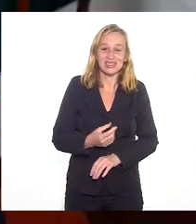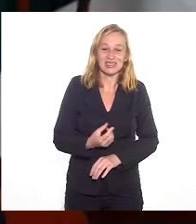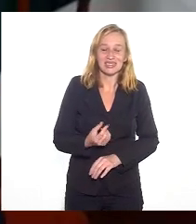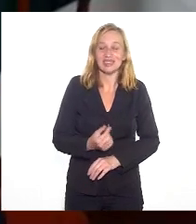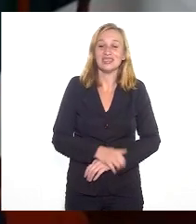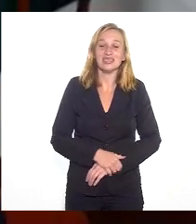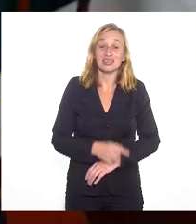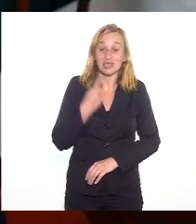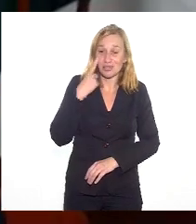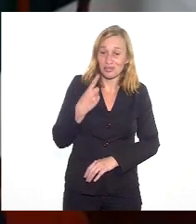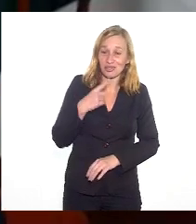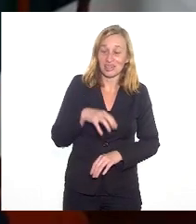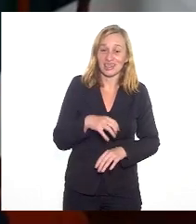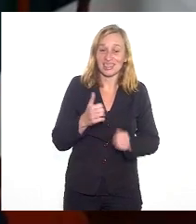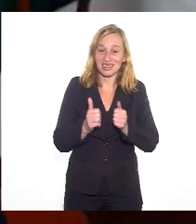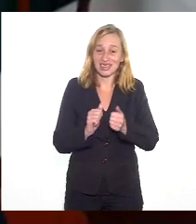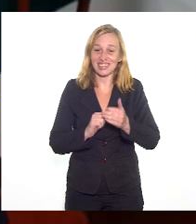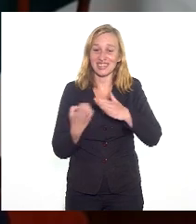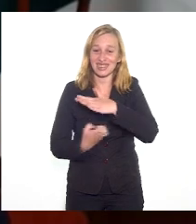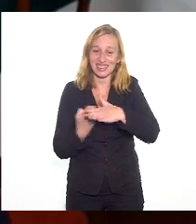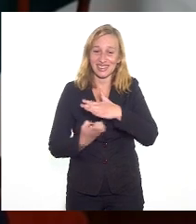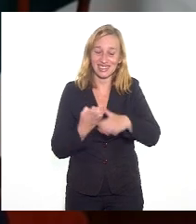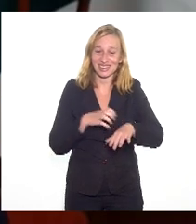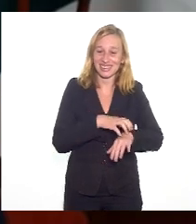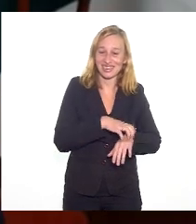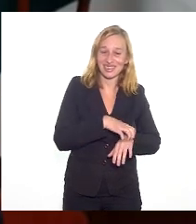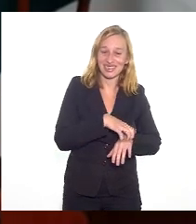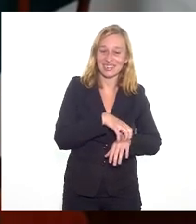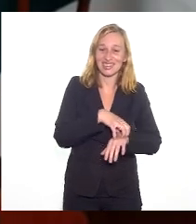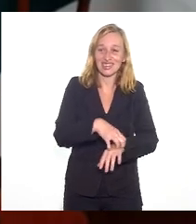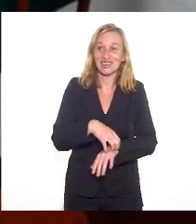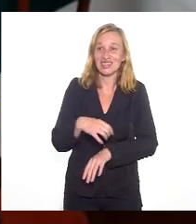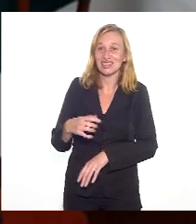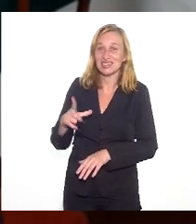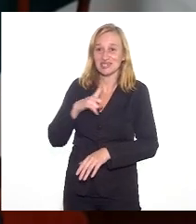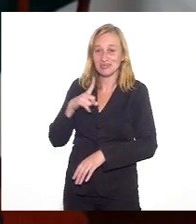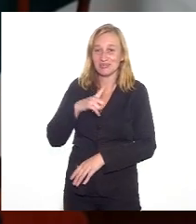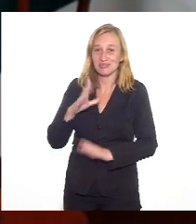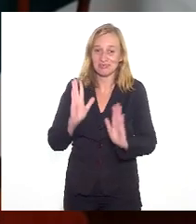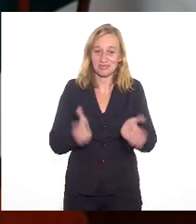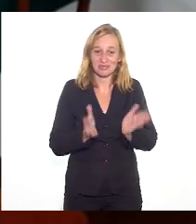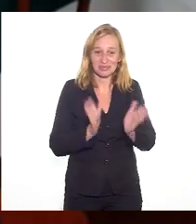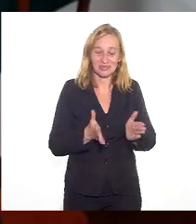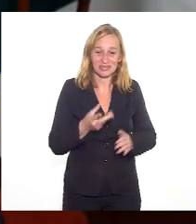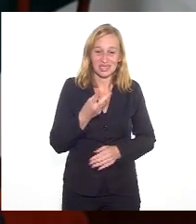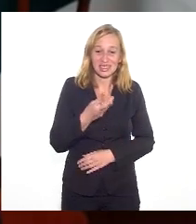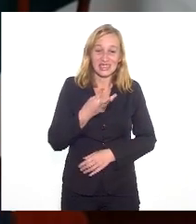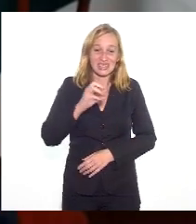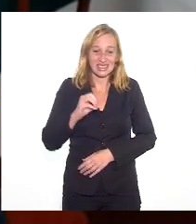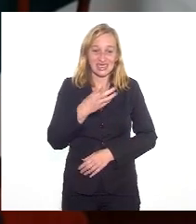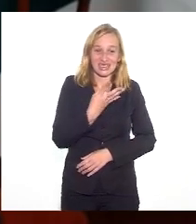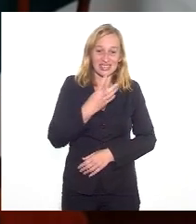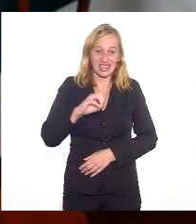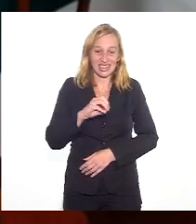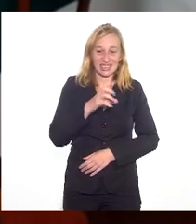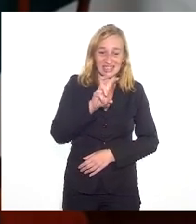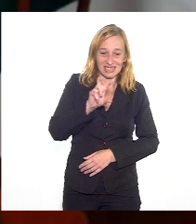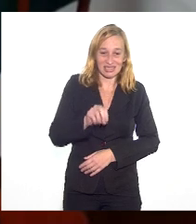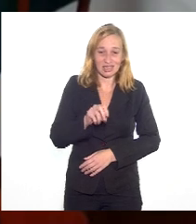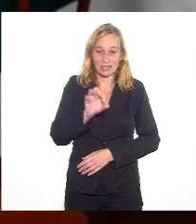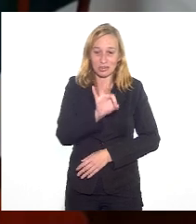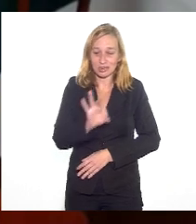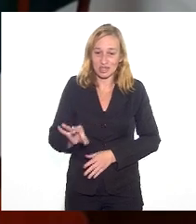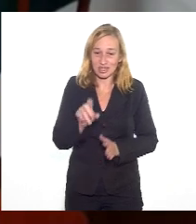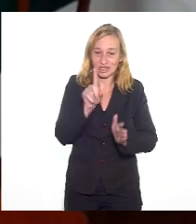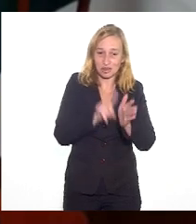nas empresas de transporte, mas essas empresas simplesmente tiveram hoje 30%, 40%, 50%, 60% de